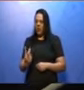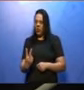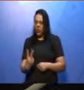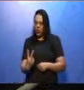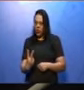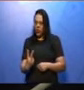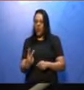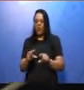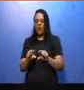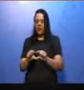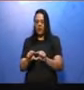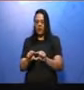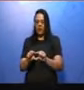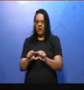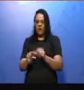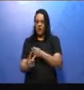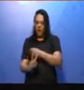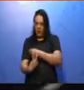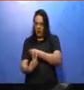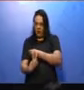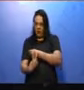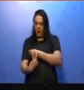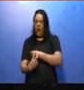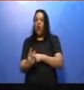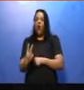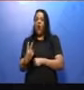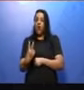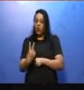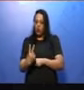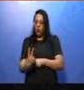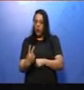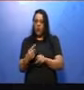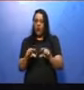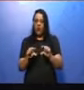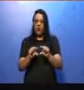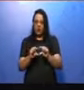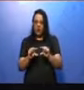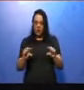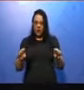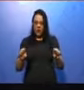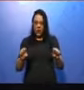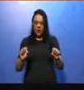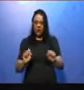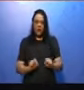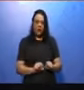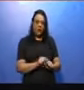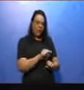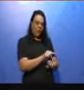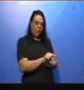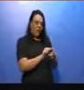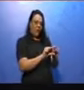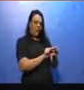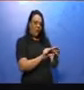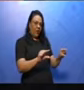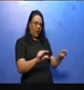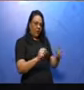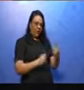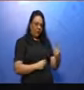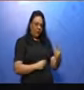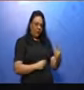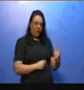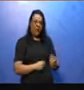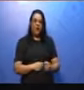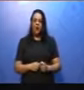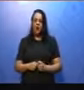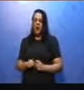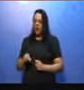2 períodos. Professora, mas como que eu faço essa divisão para saber em que momento que eu vou fazer essa divisão?